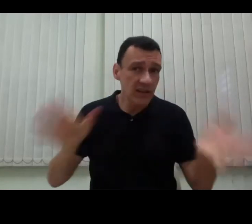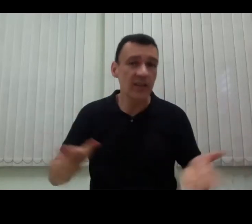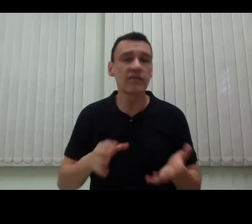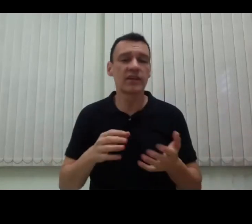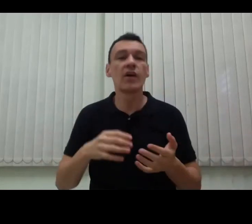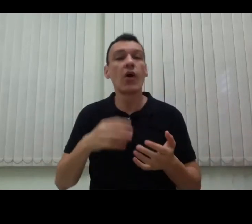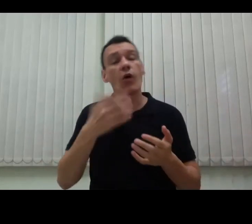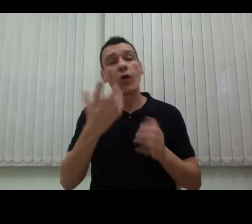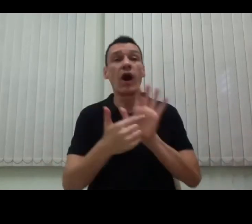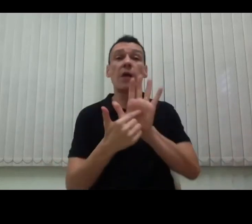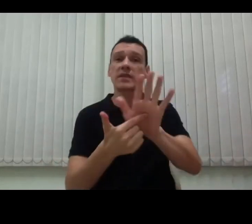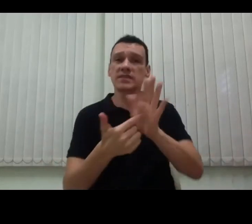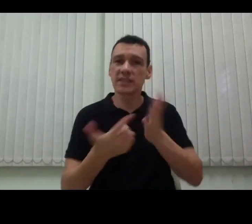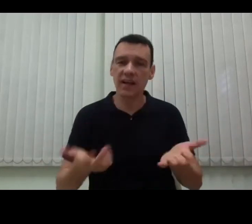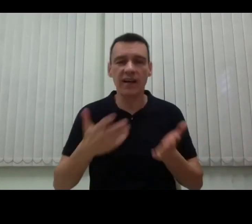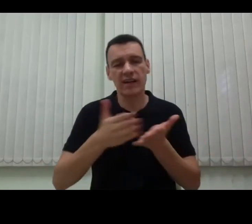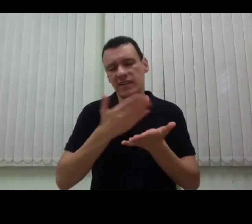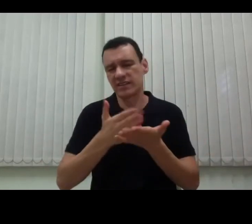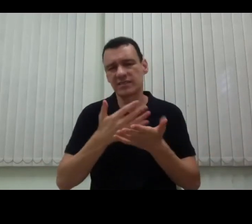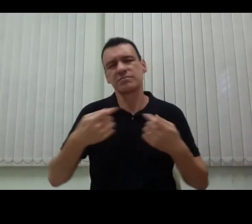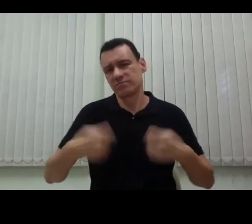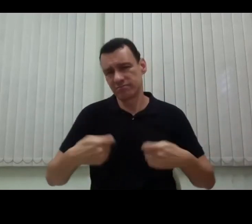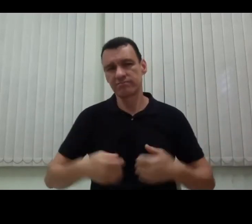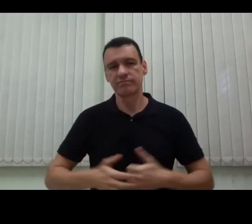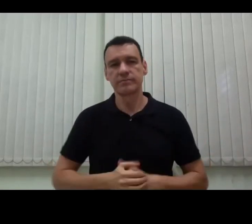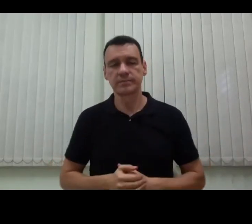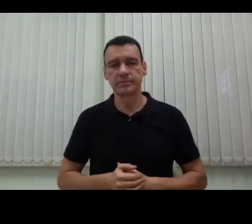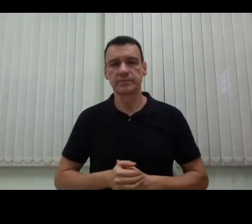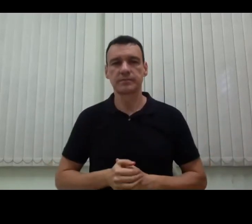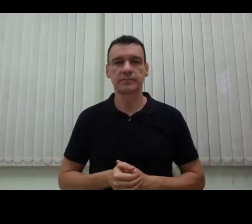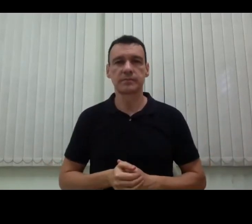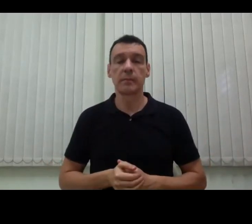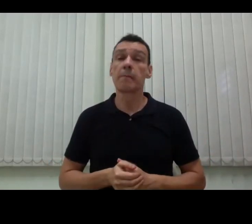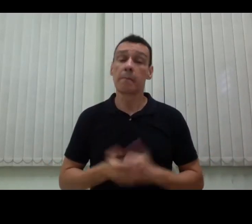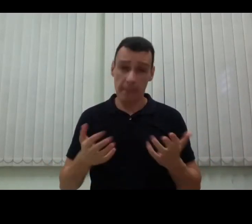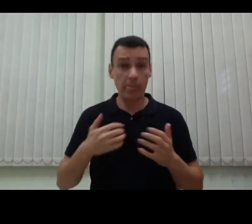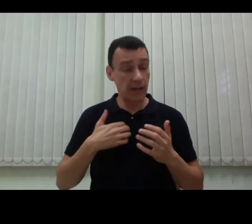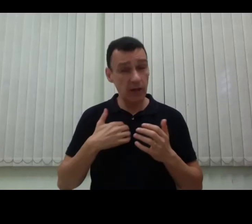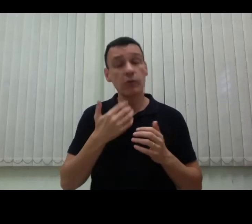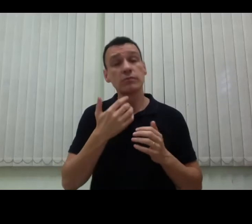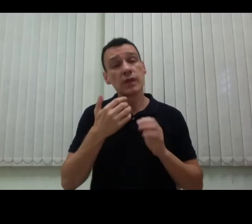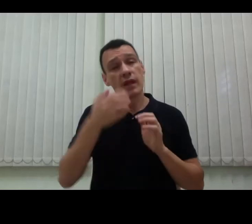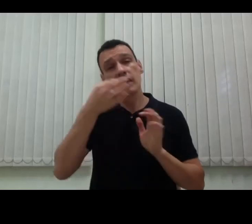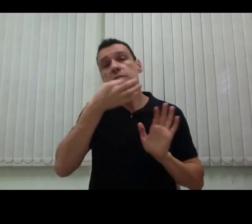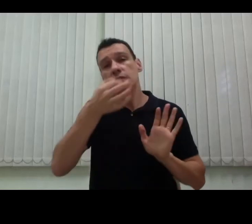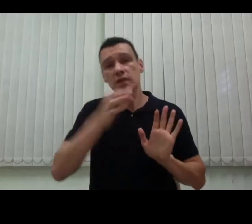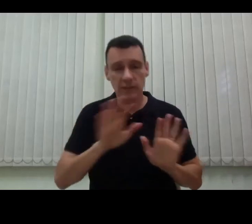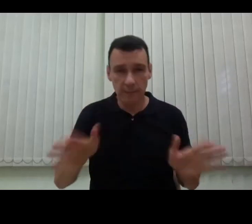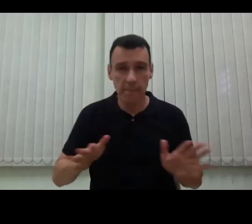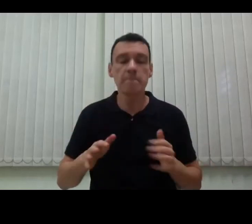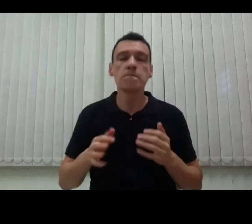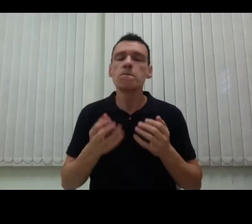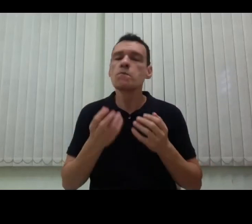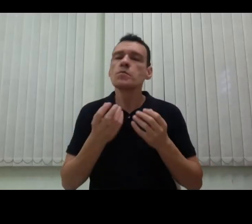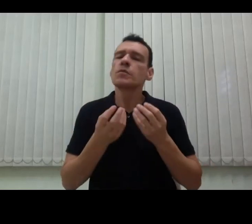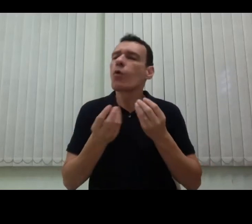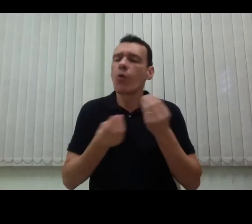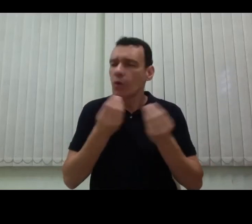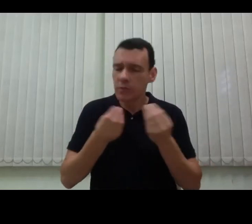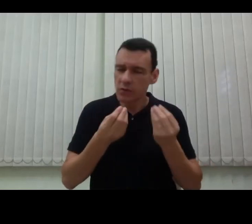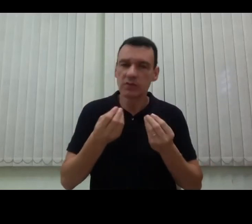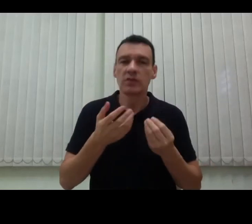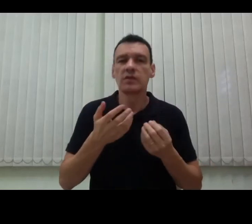penso que se coloca aqui para a gente, né, um desafio que é como nós, cidadãos, educadores,